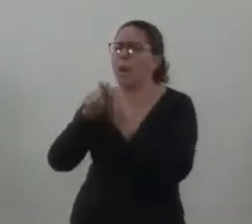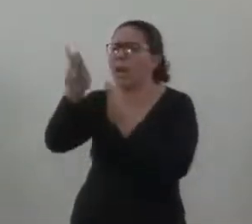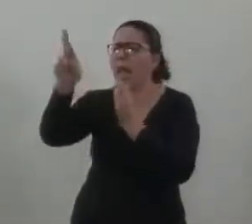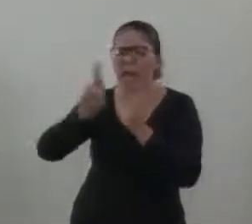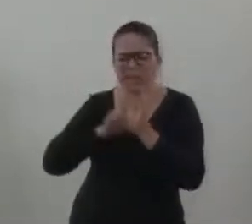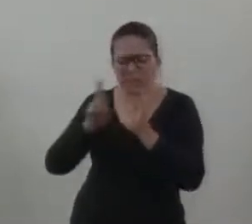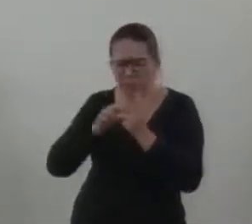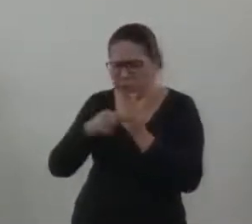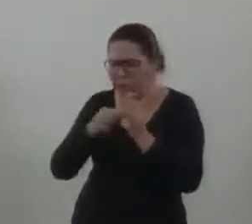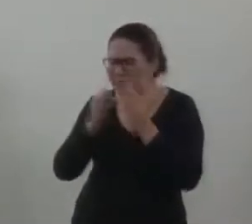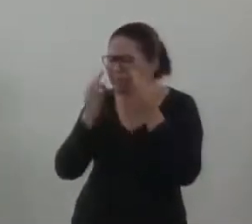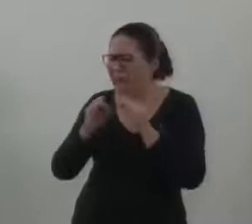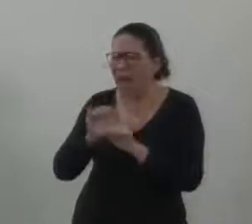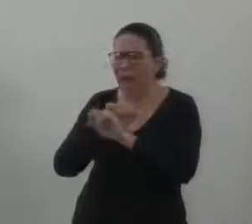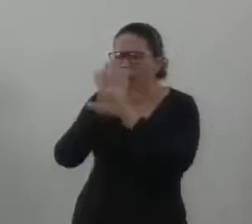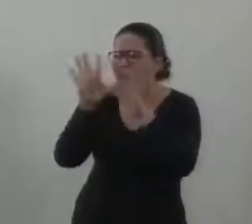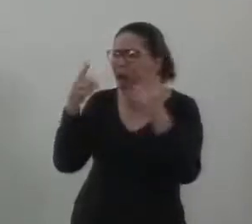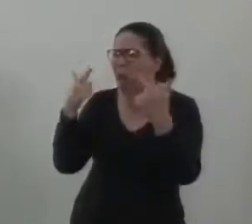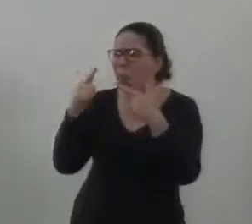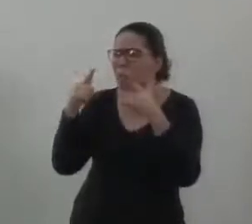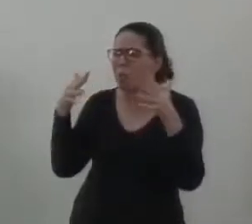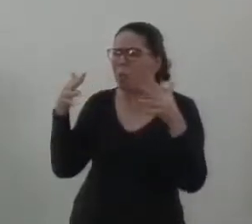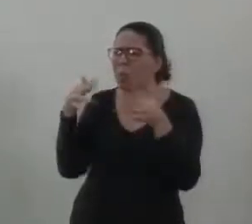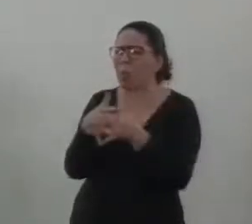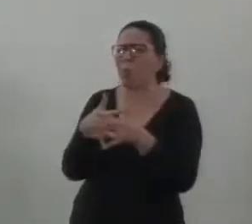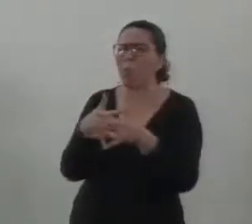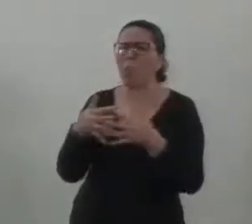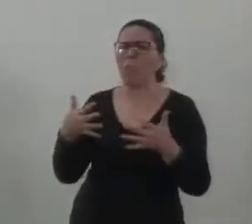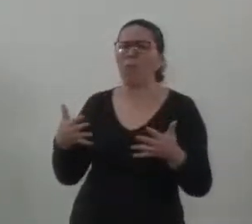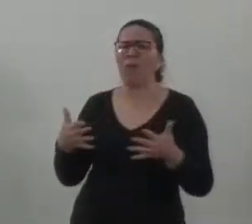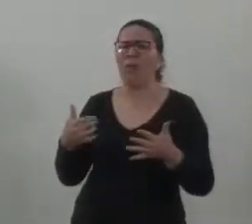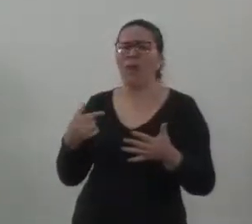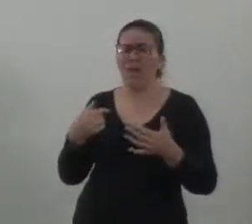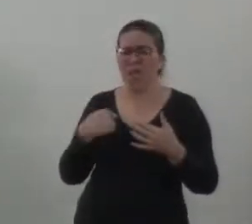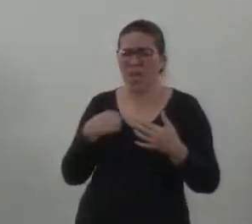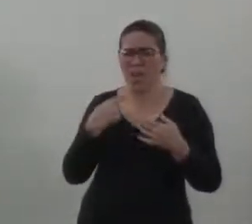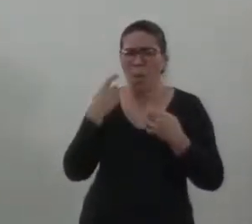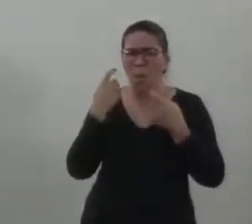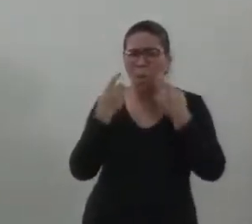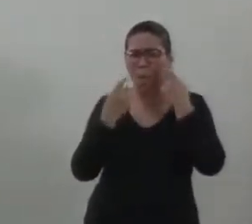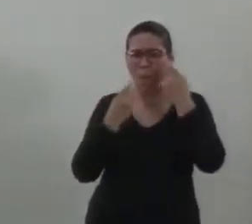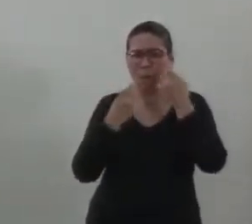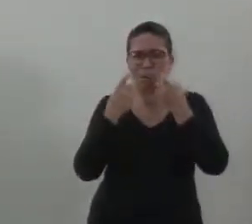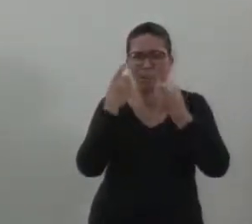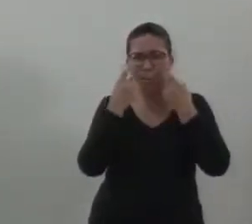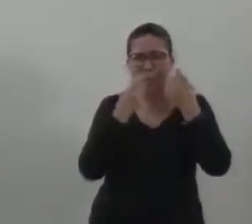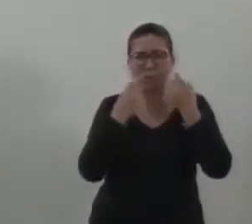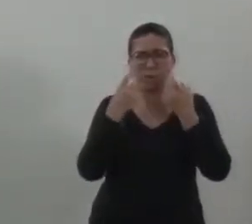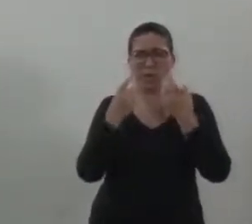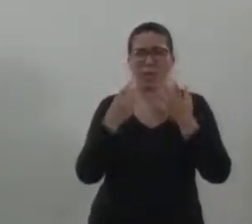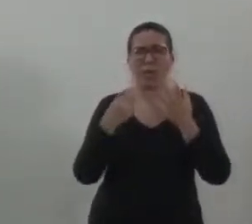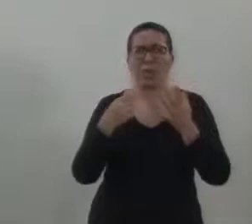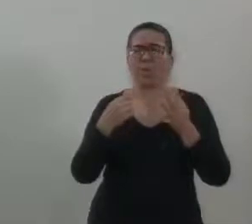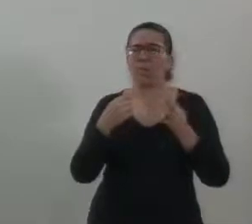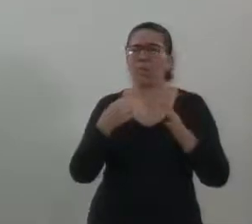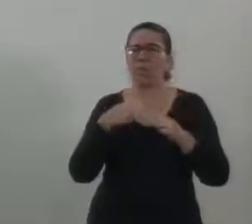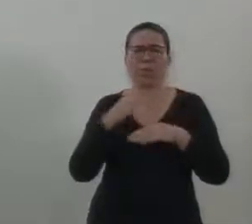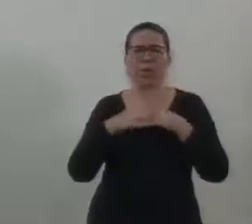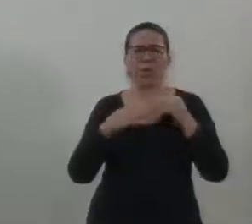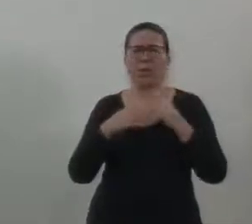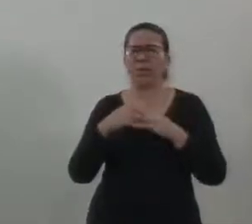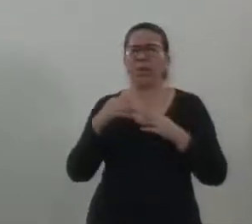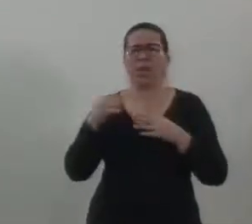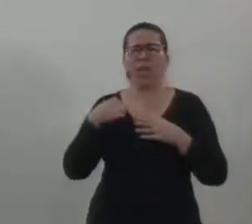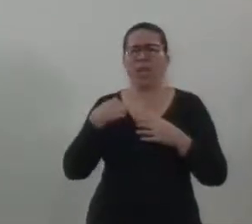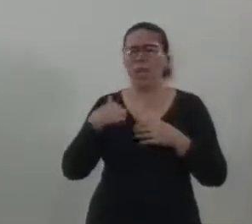requerimento. Então, eu não tenho nenhuma preocupação de fazer e analisar os meus atos, está longe